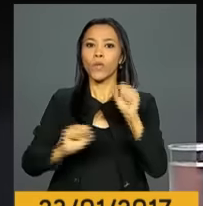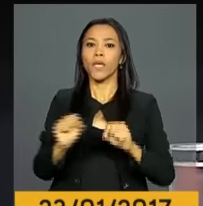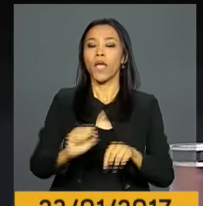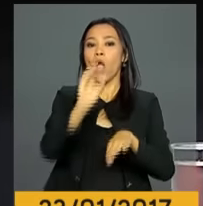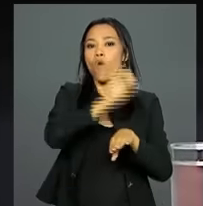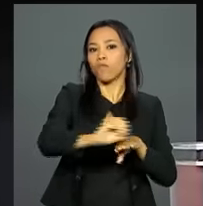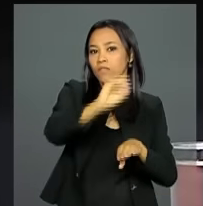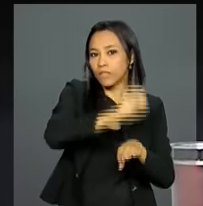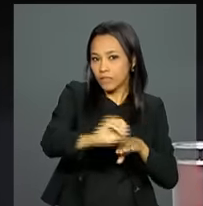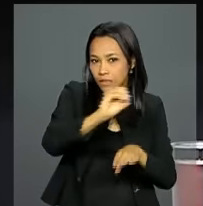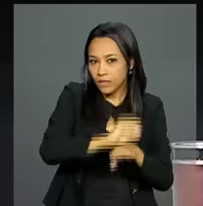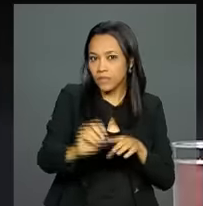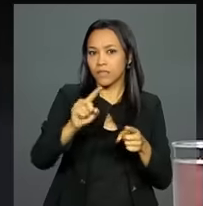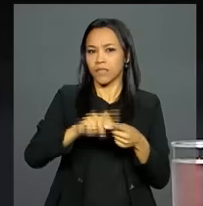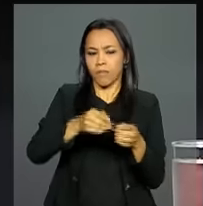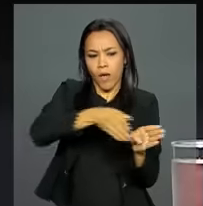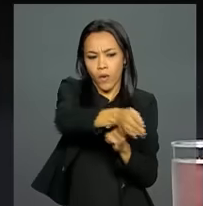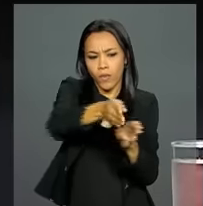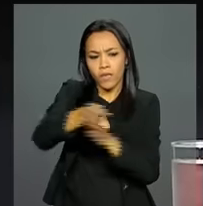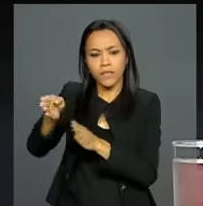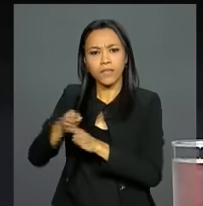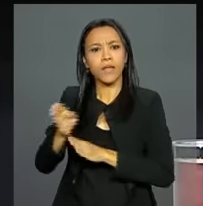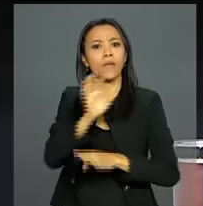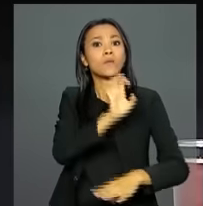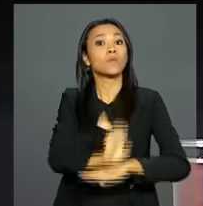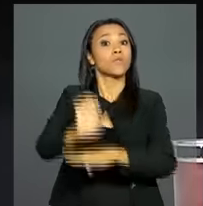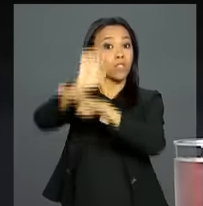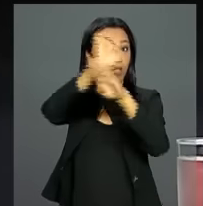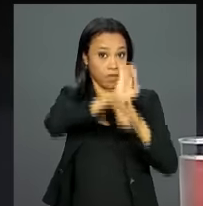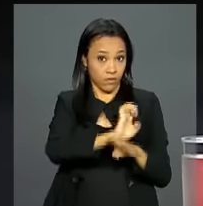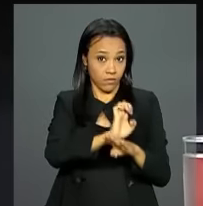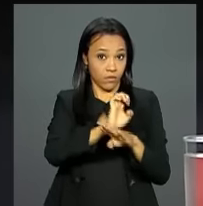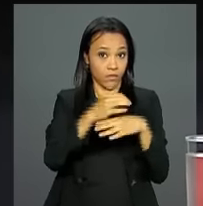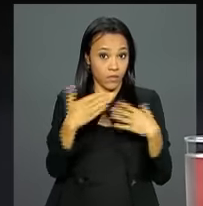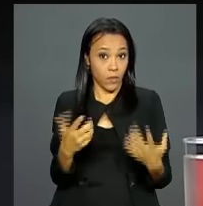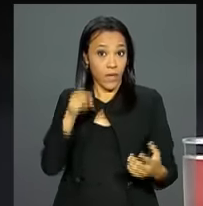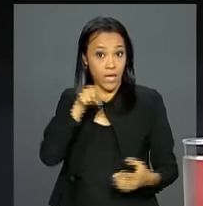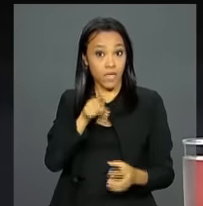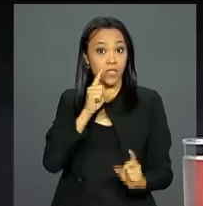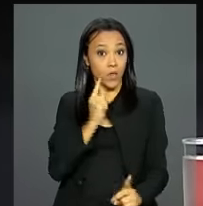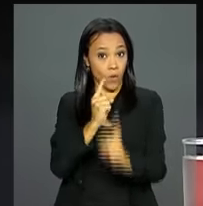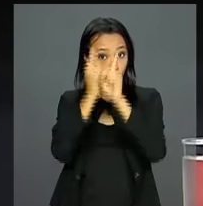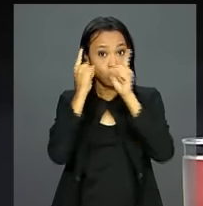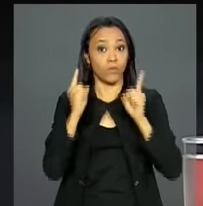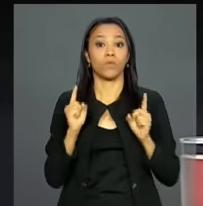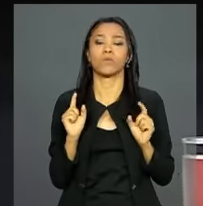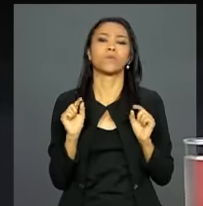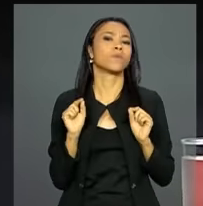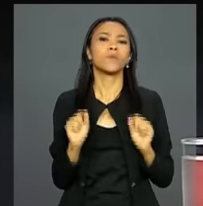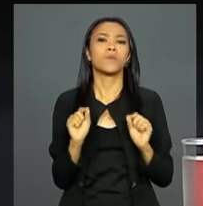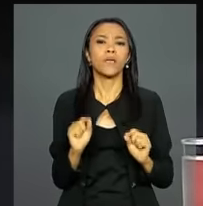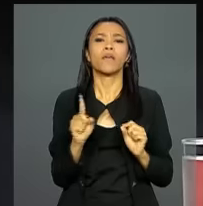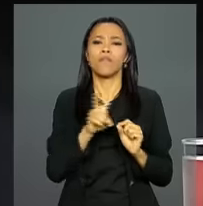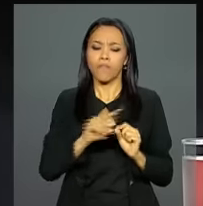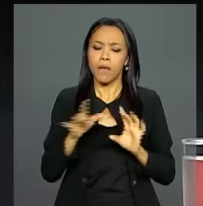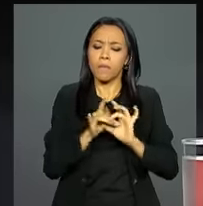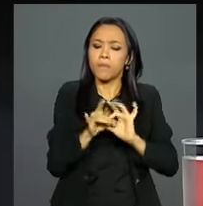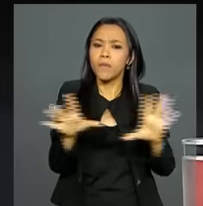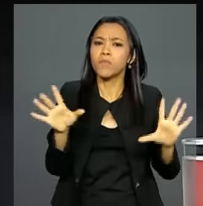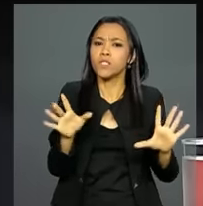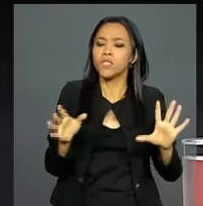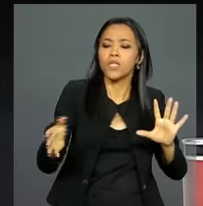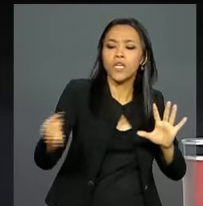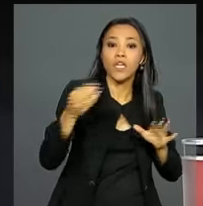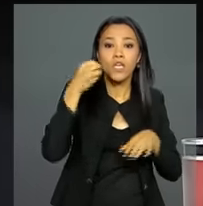Alinhamento Intersetorial dos Comitês Estaduais. Esse encontro, sem dúvida, permitirá o compartilhamento